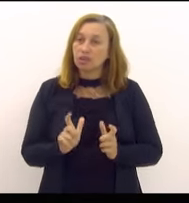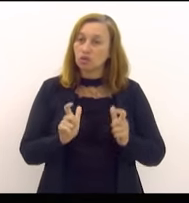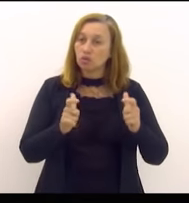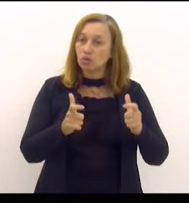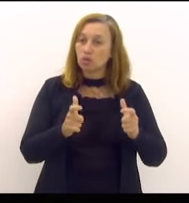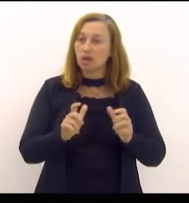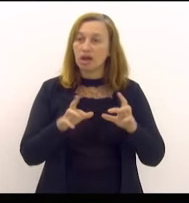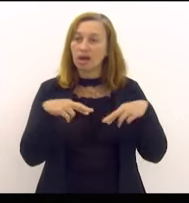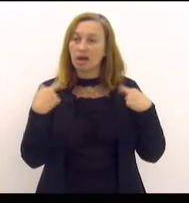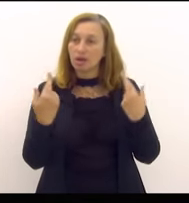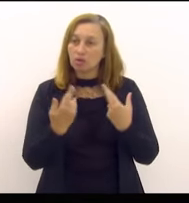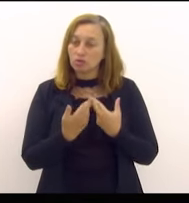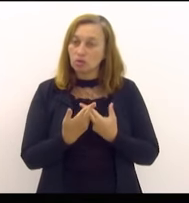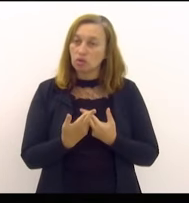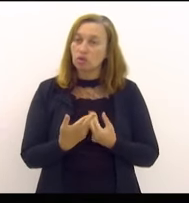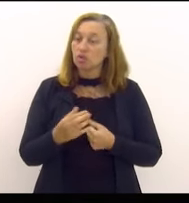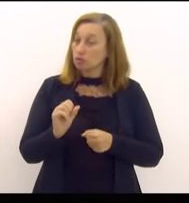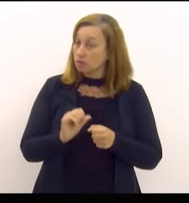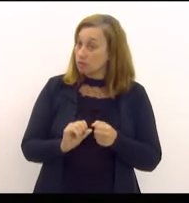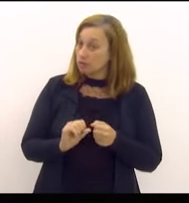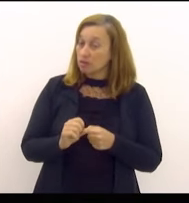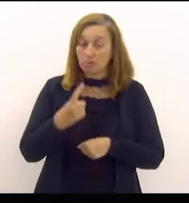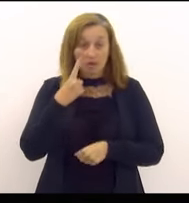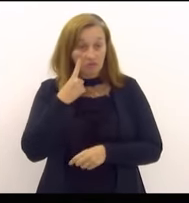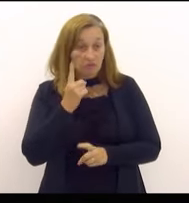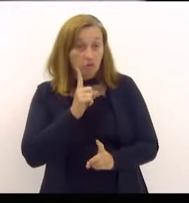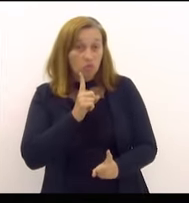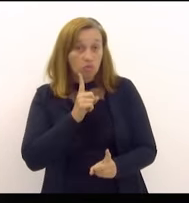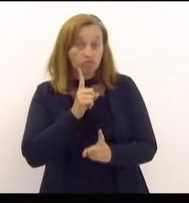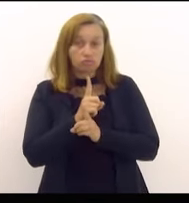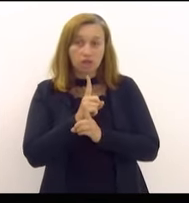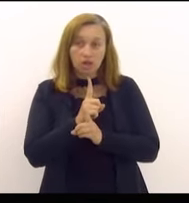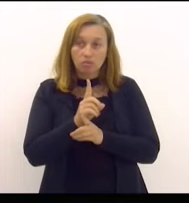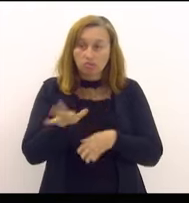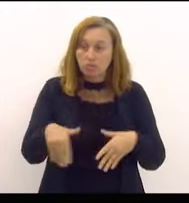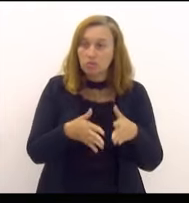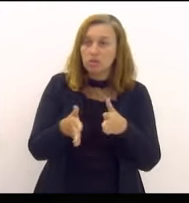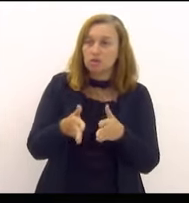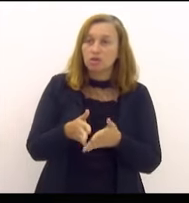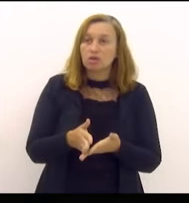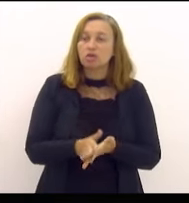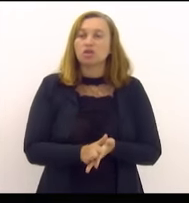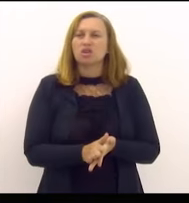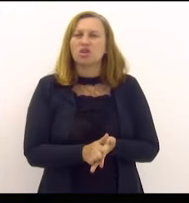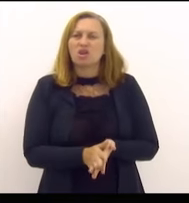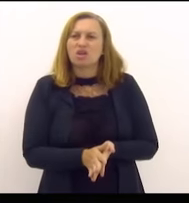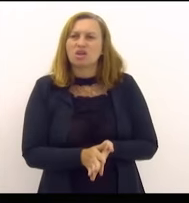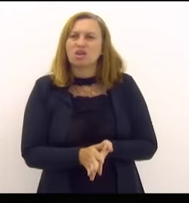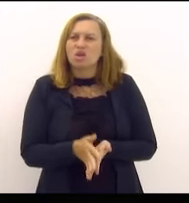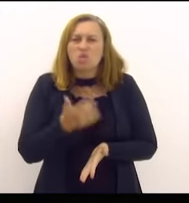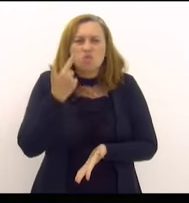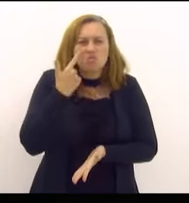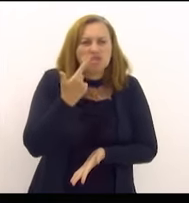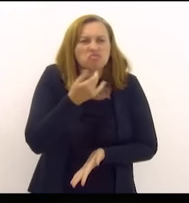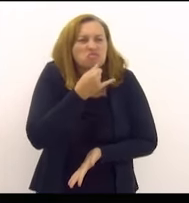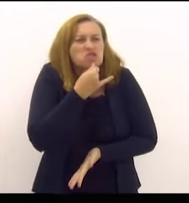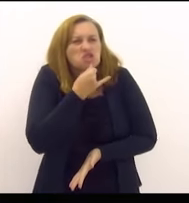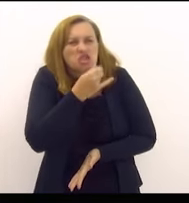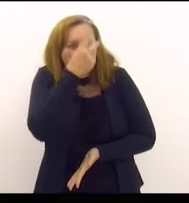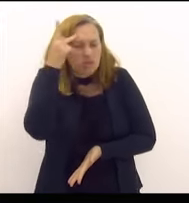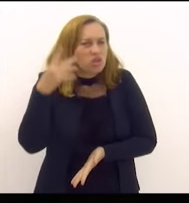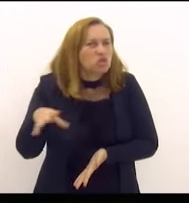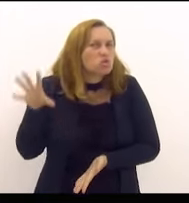cada reunião que eu fiz para tentar achar uma saída, eu carreguei a angústia dessas pessoas, que a gente